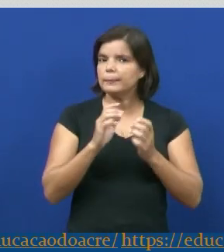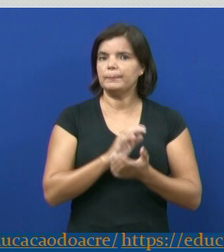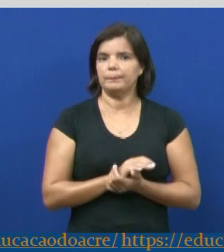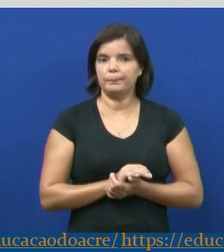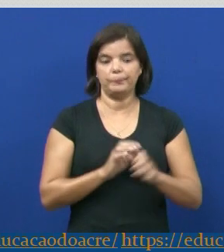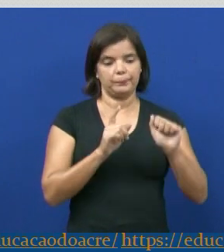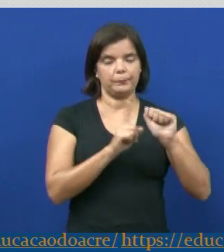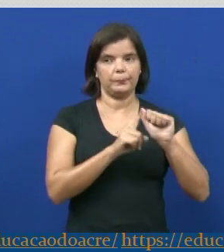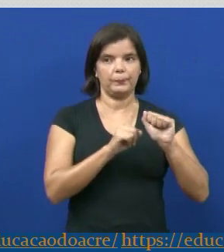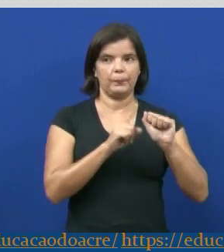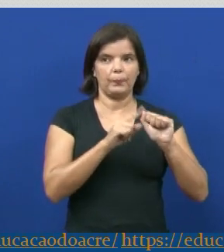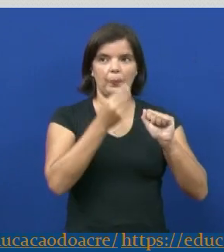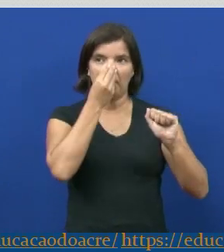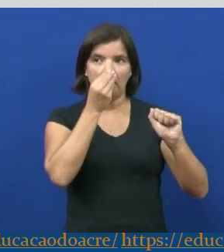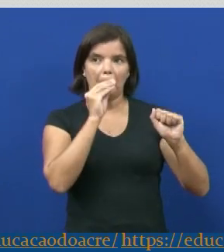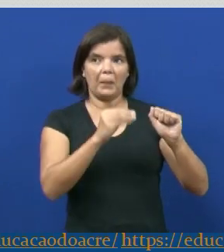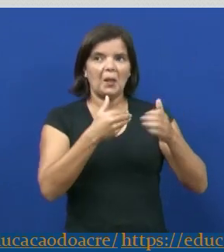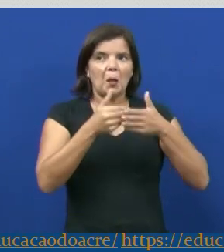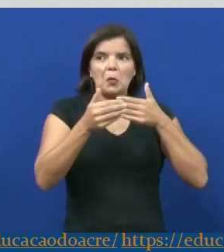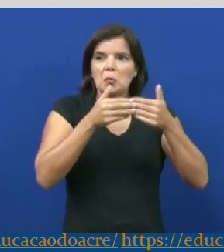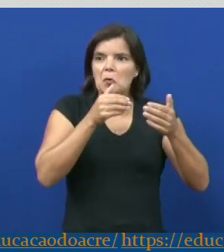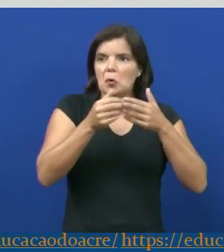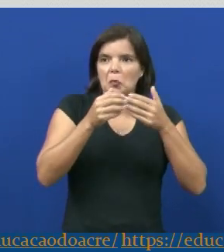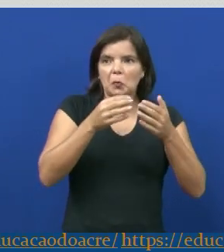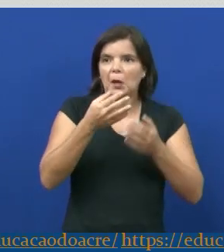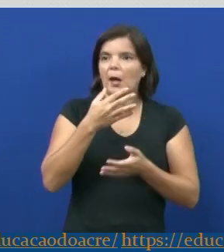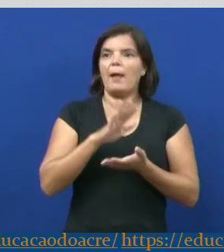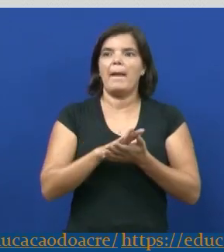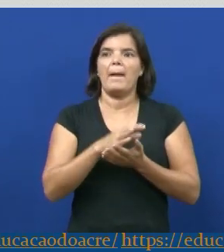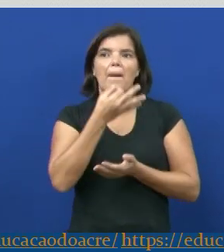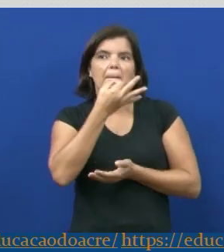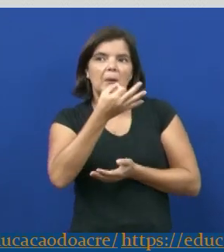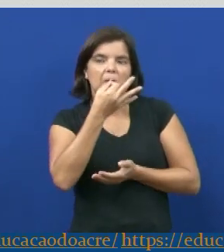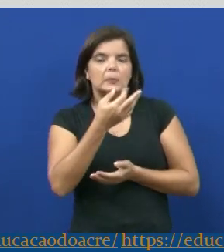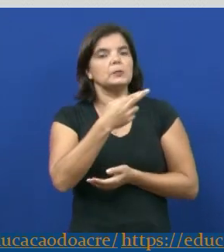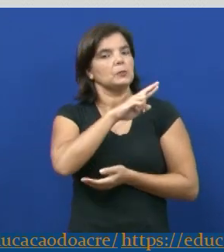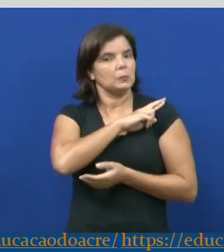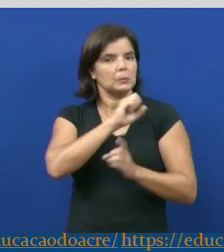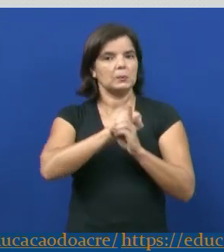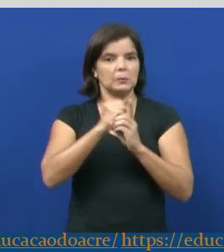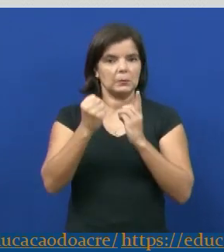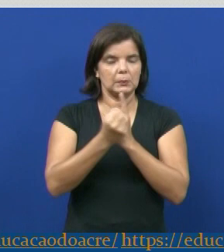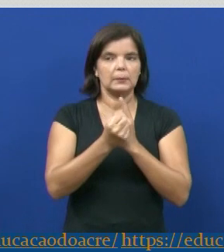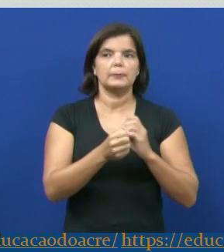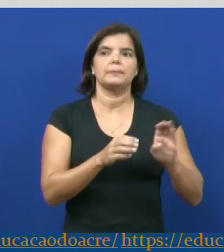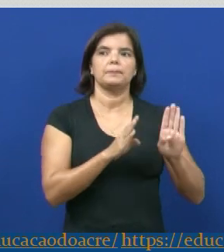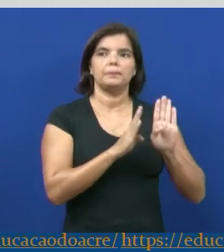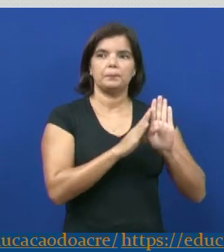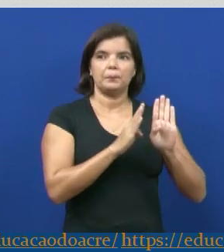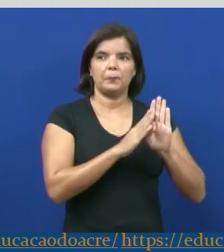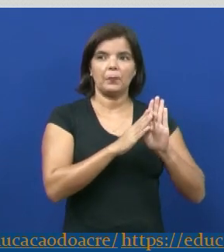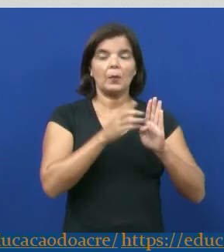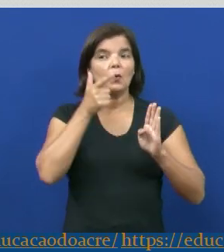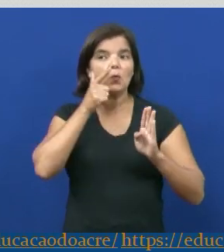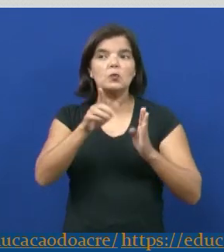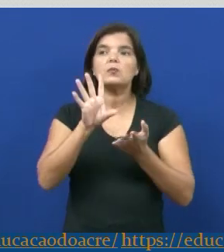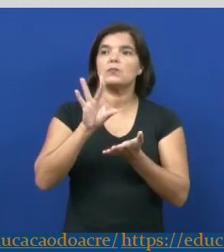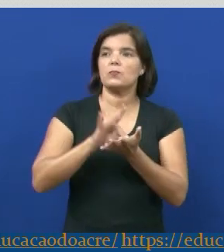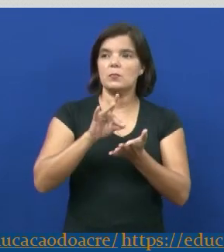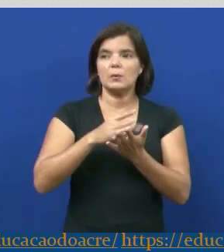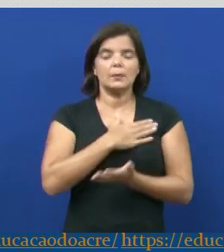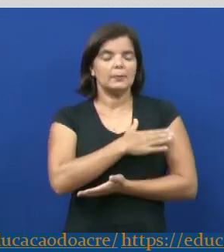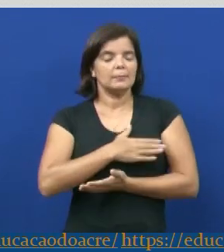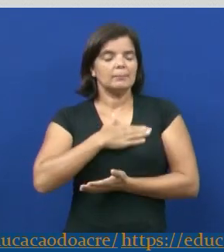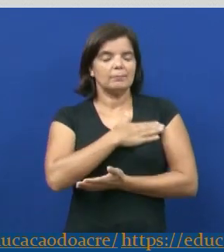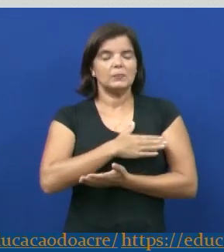por, letra A, desprezar quaisquer convenções e obrigações da sociedade, B, atingir o verdadeiro